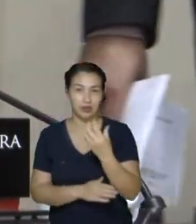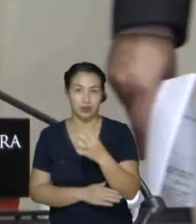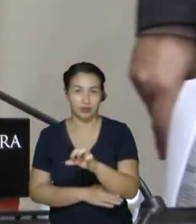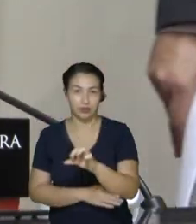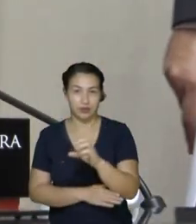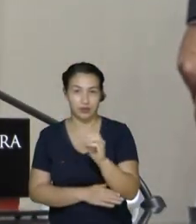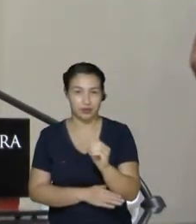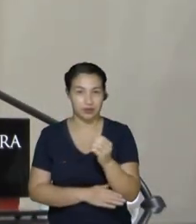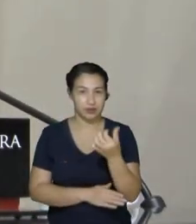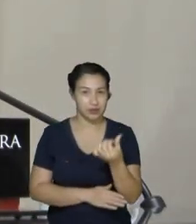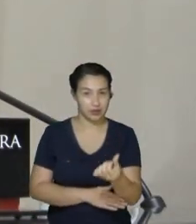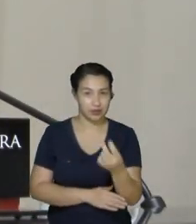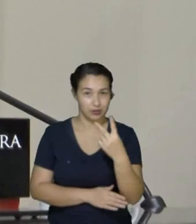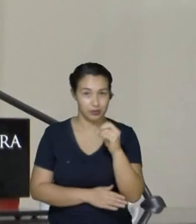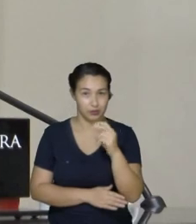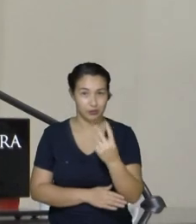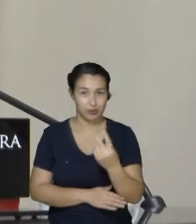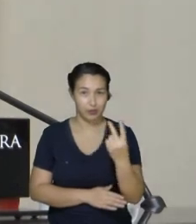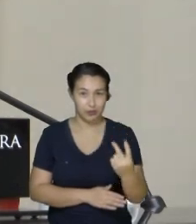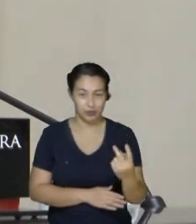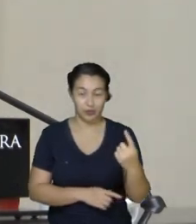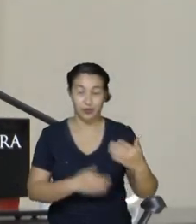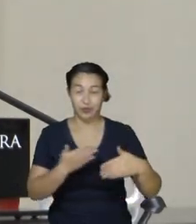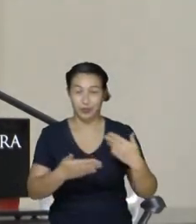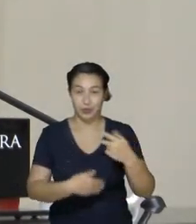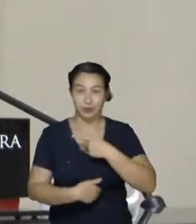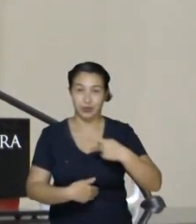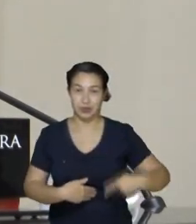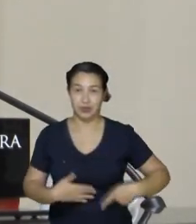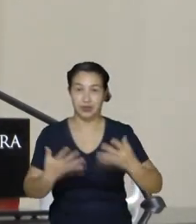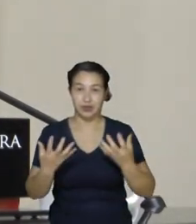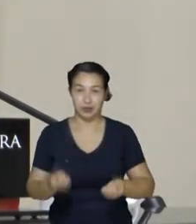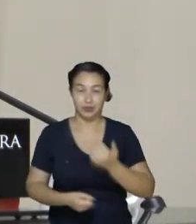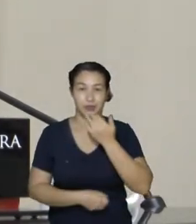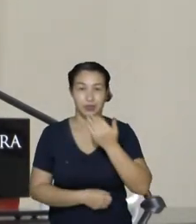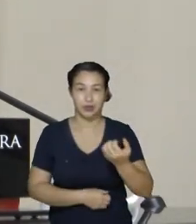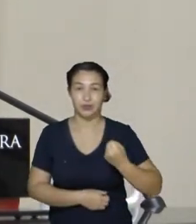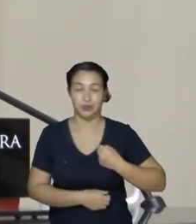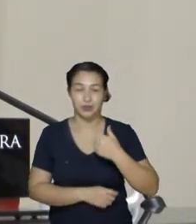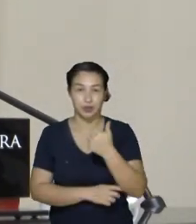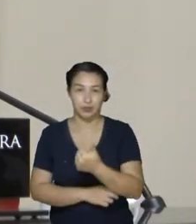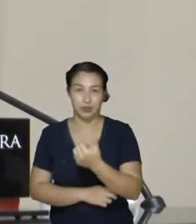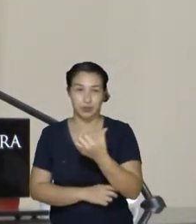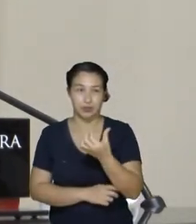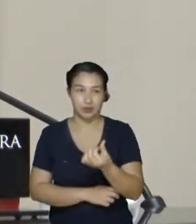903 a 906/2022. Na sequência, o senhor presidente deferiu os requerimentos números